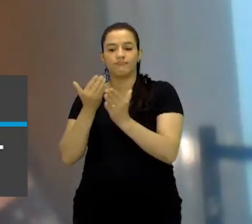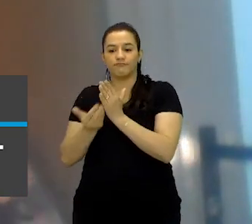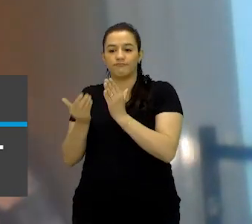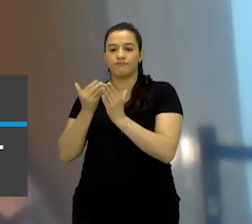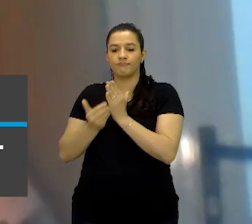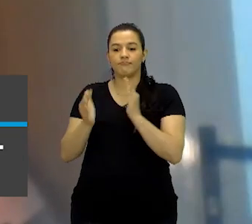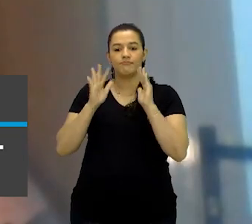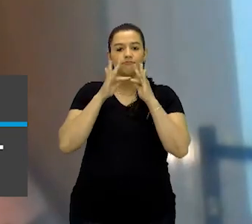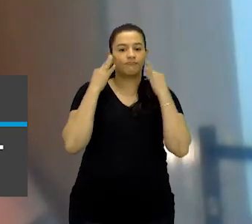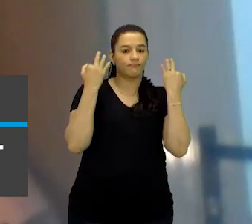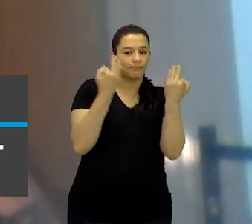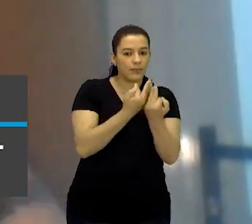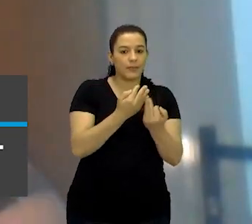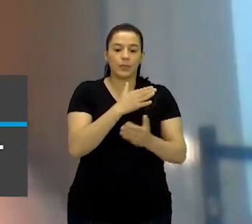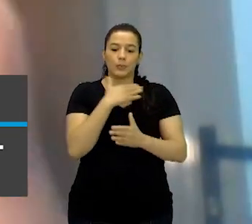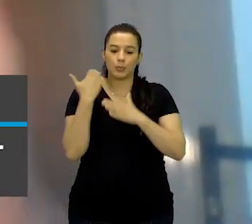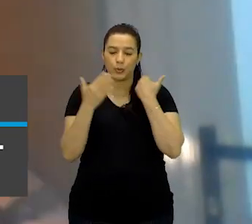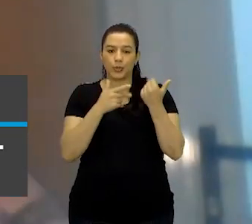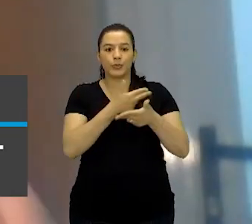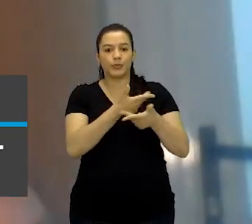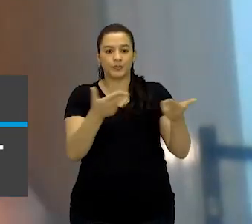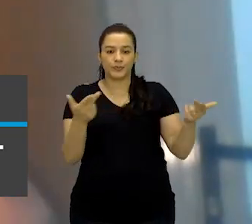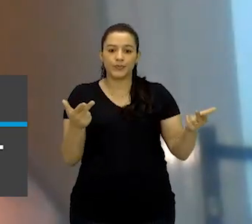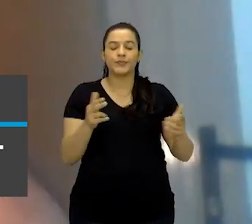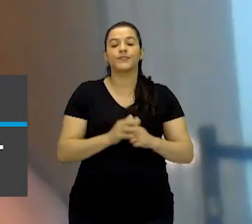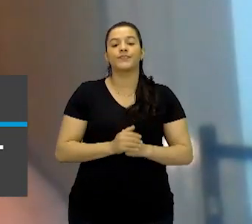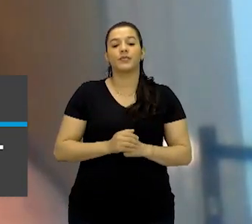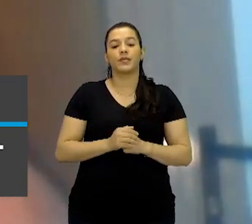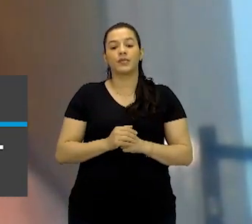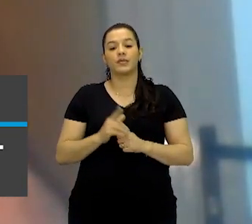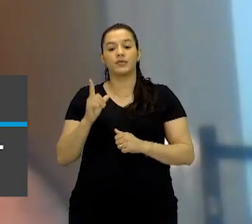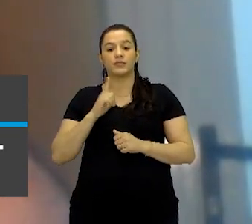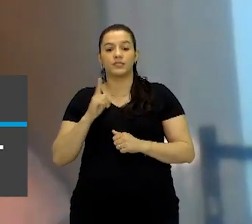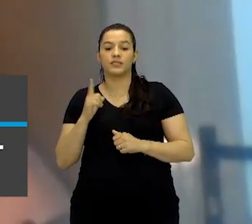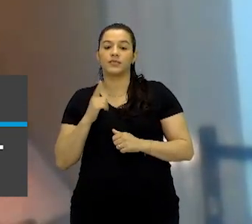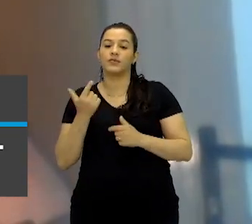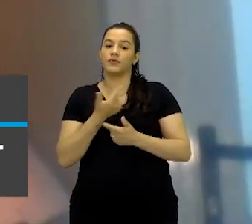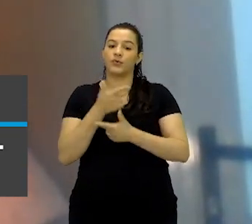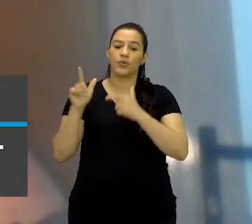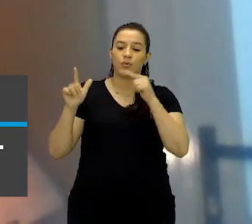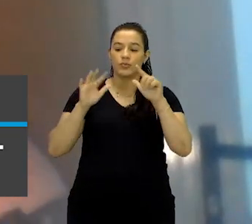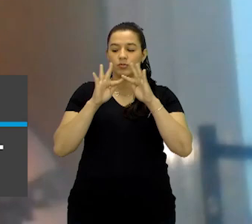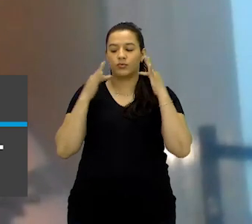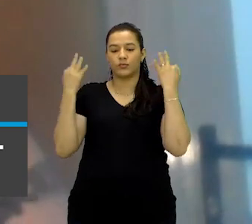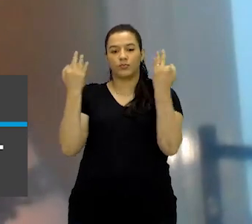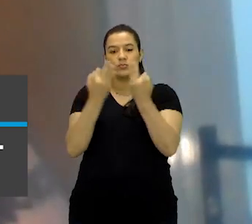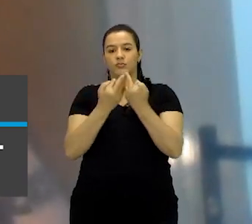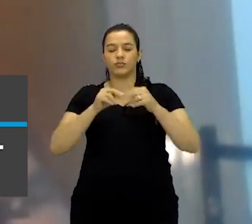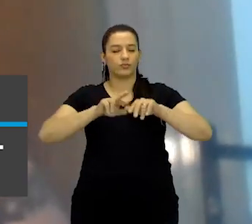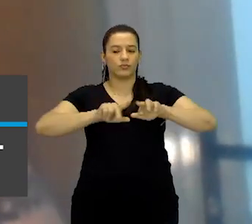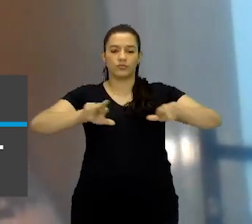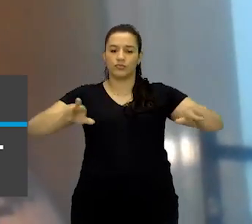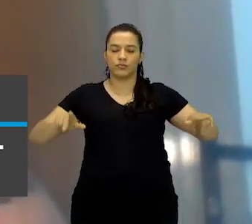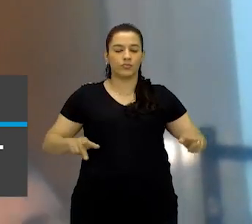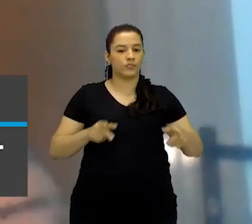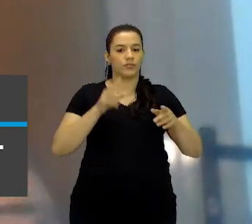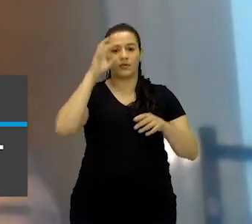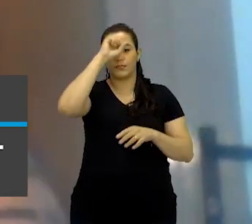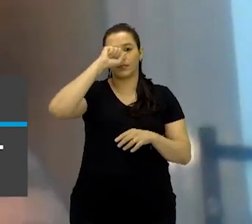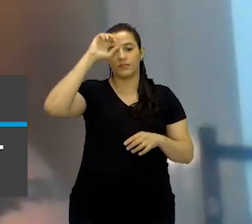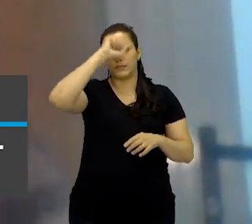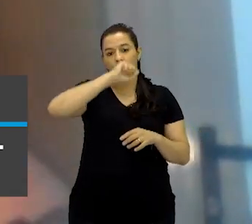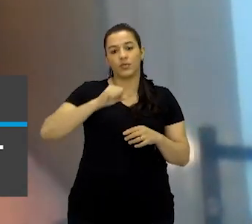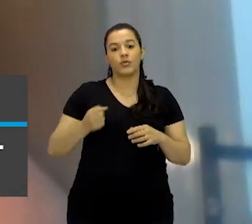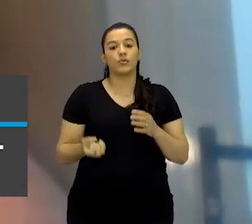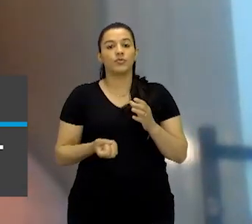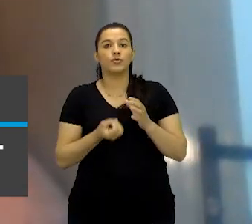famílias, houve reconfigurações familiares, houve novos aprendizados, descoberta de